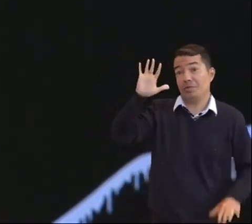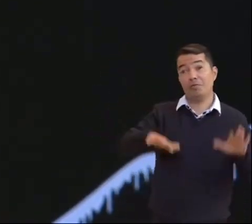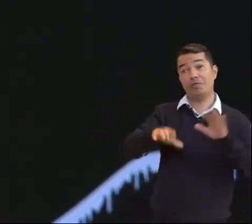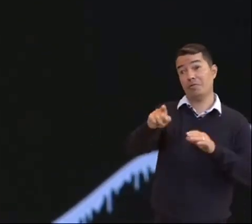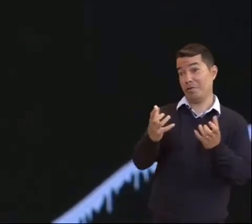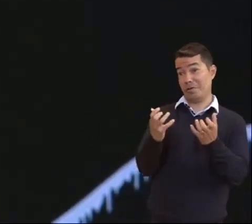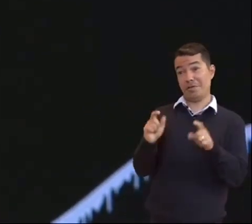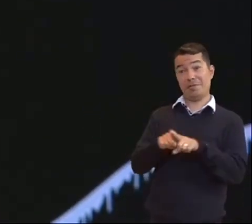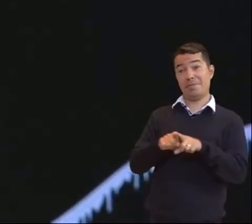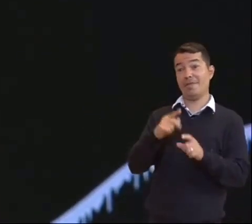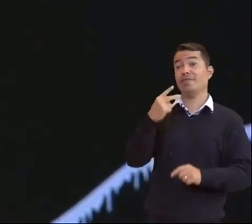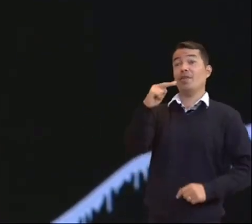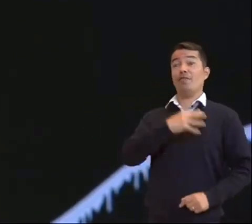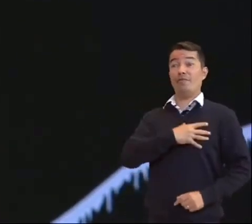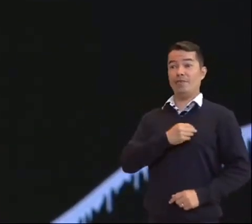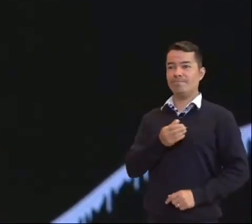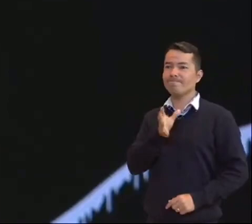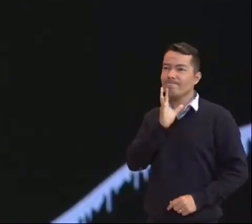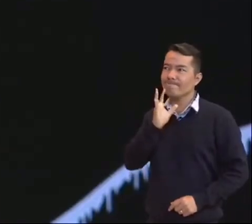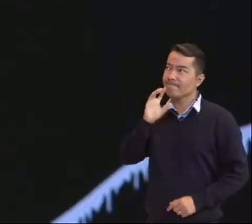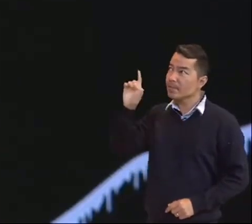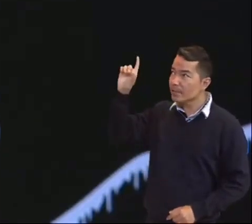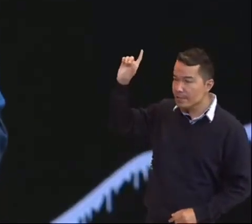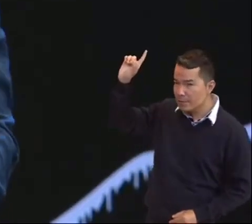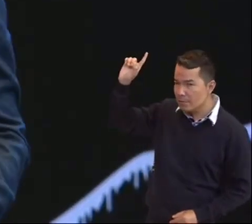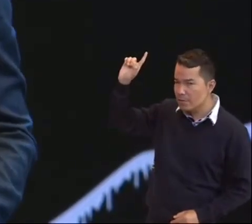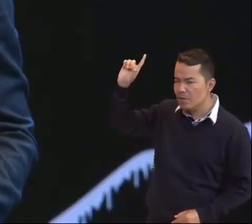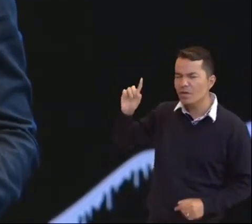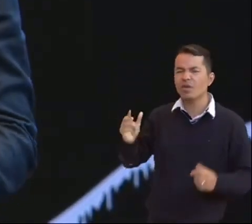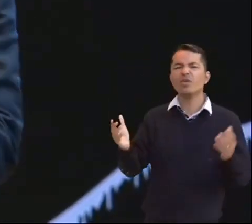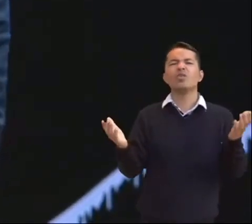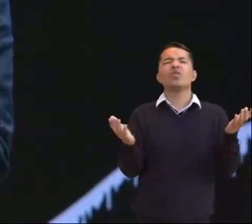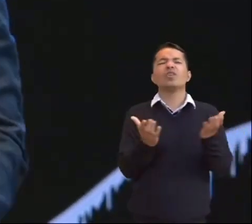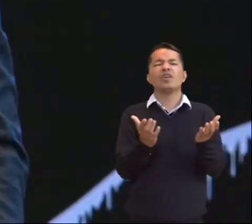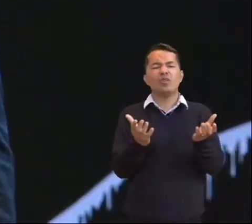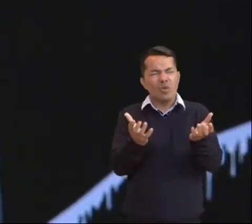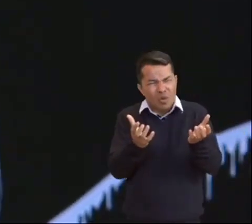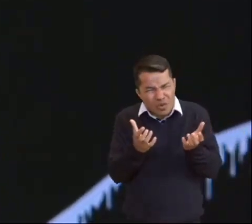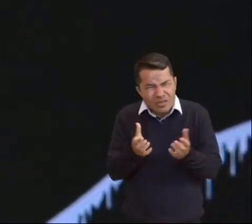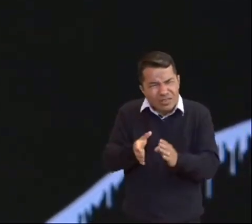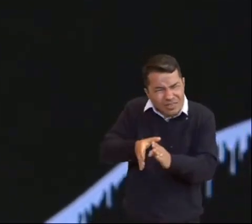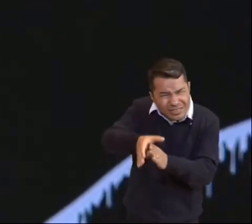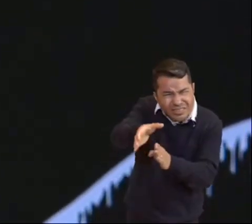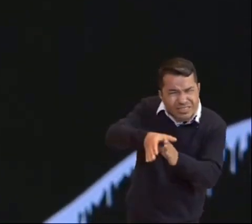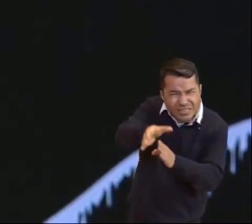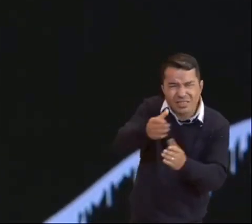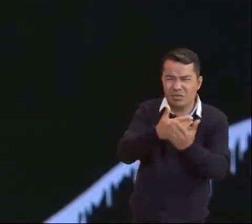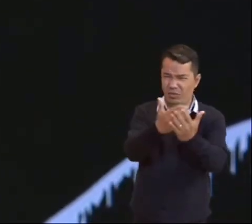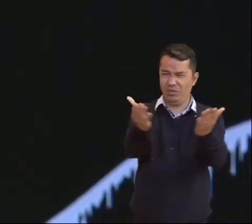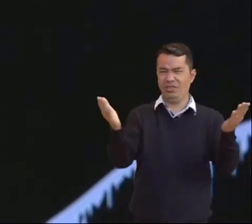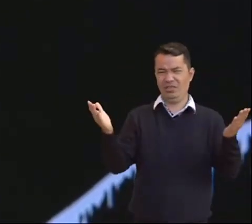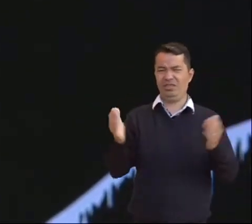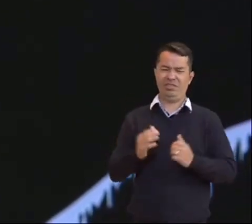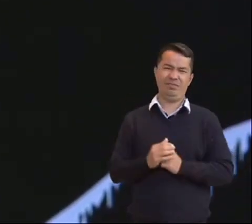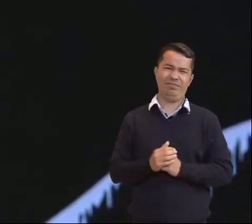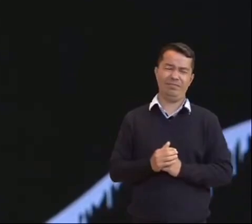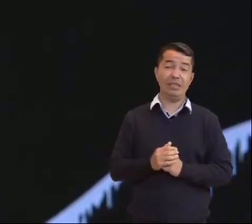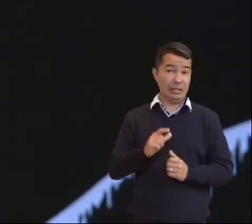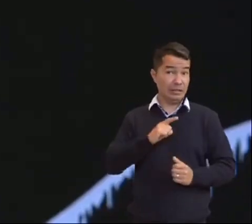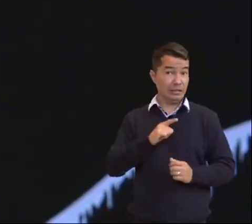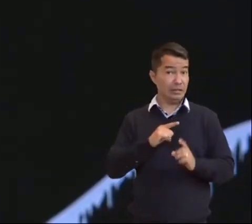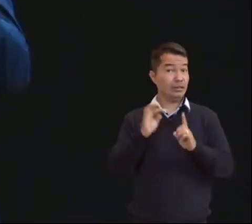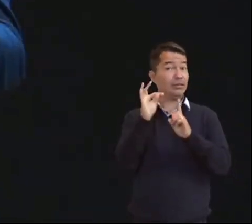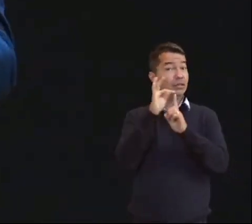enquanto pai. E eu quero deixar alguns conselhos práticos que esse livro, esse texto da Bíblia